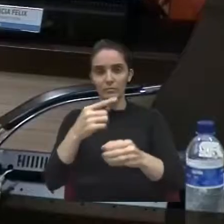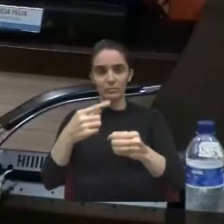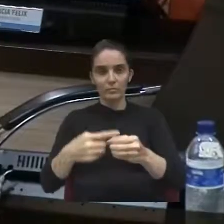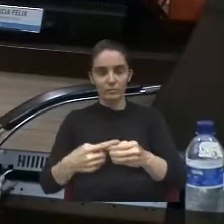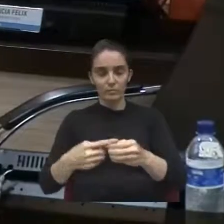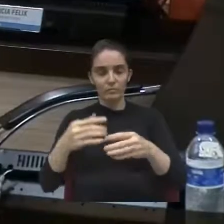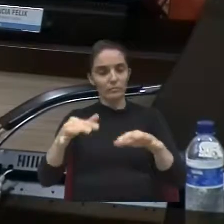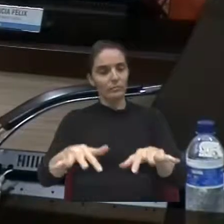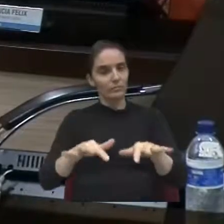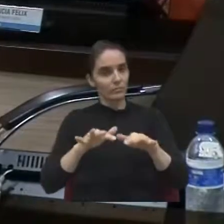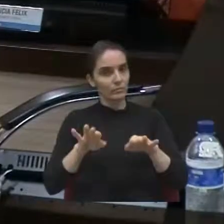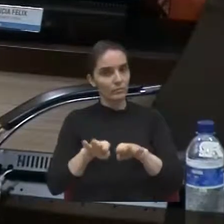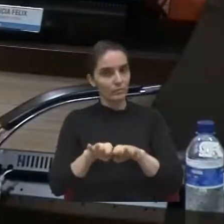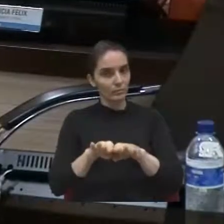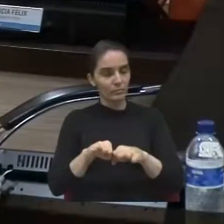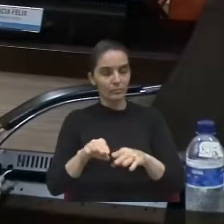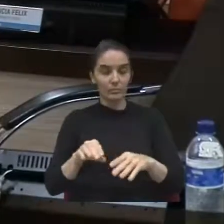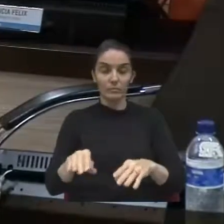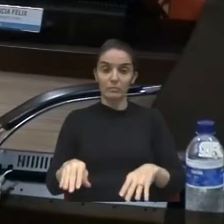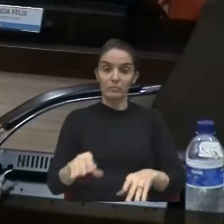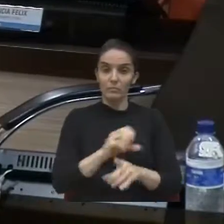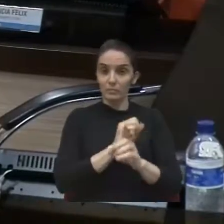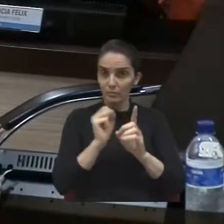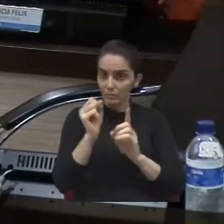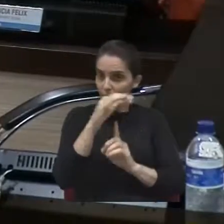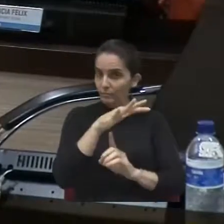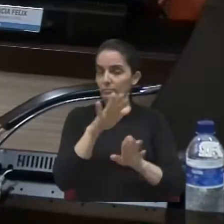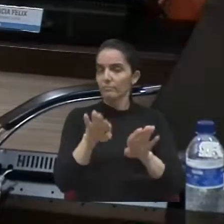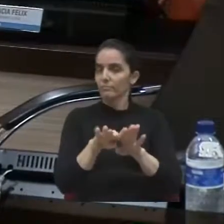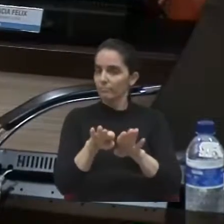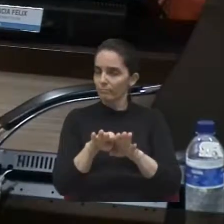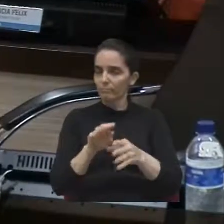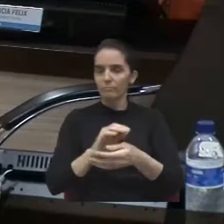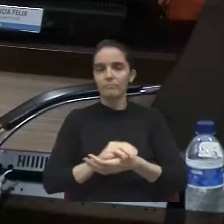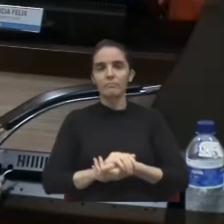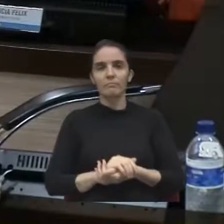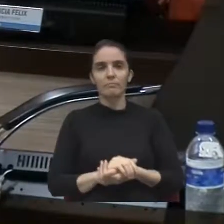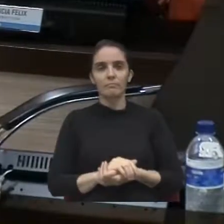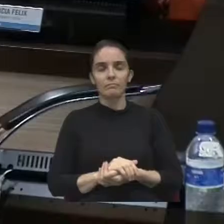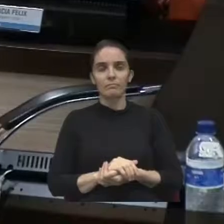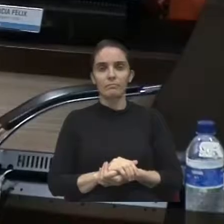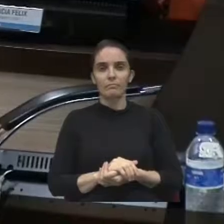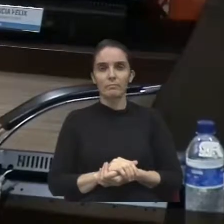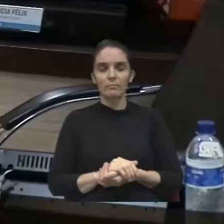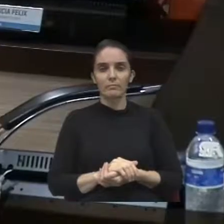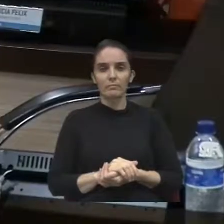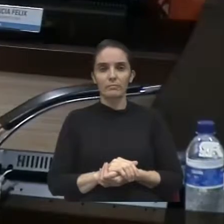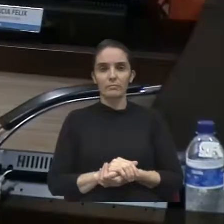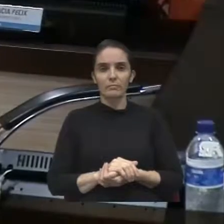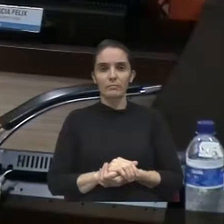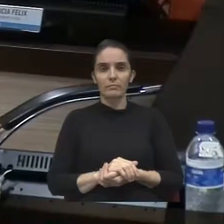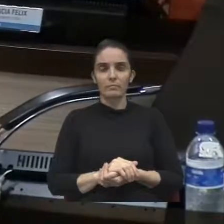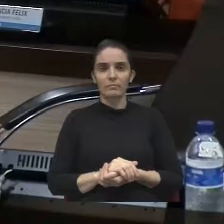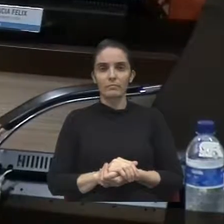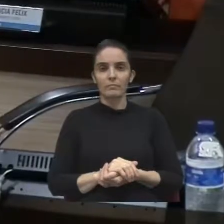para a sociedade, ainda que de forma, num 2º ou 3º grau de desdobramento, eu acho que isso é muito